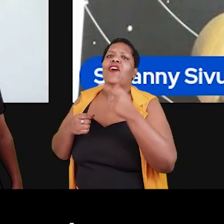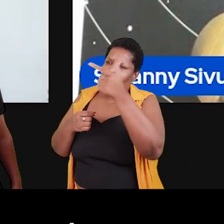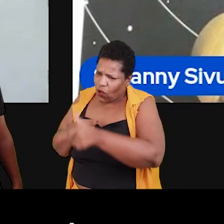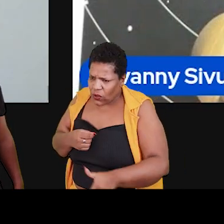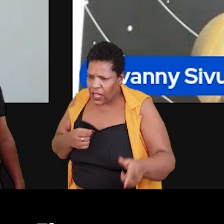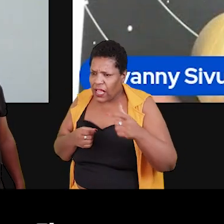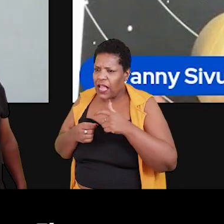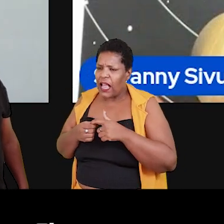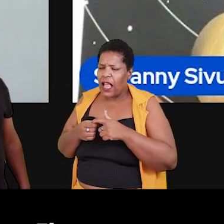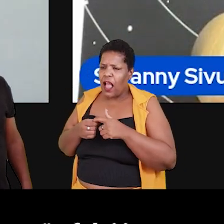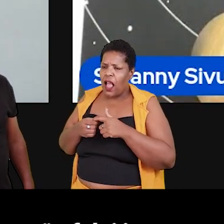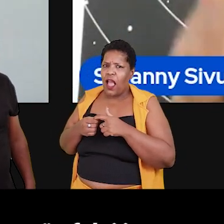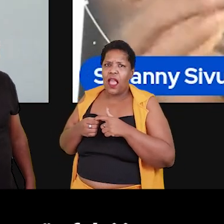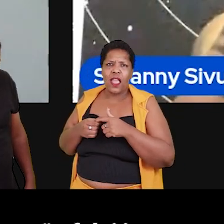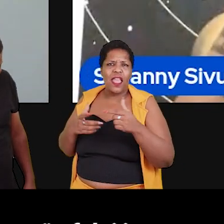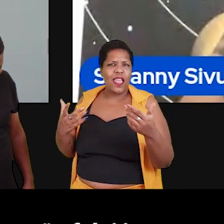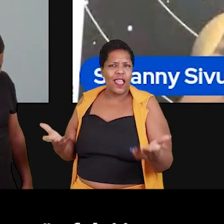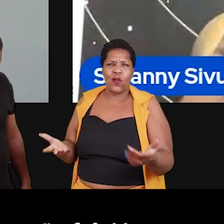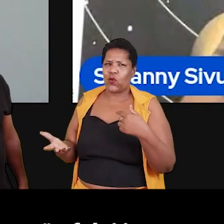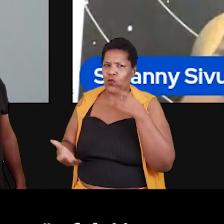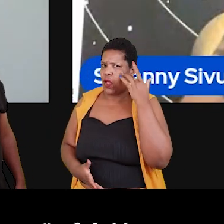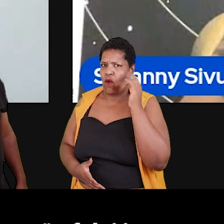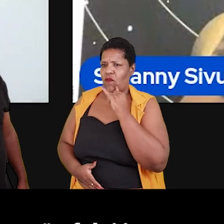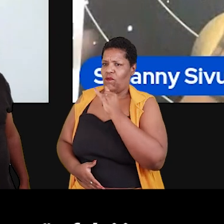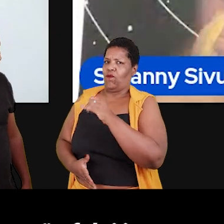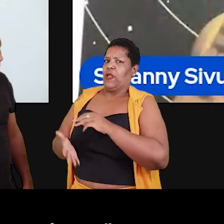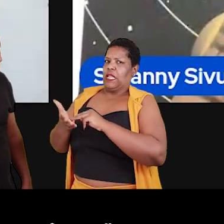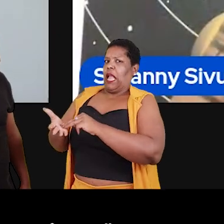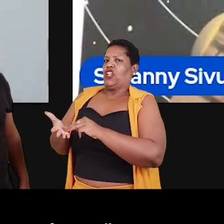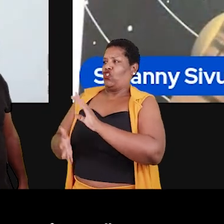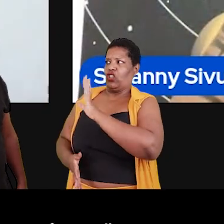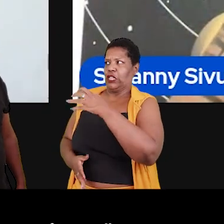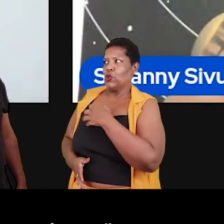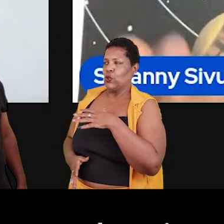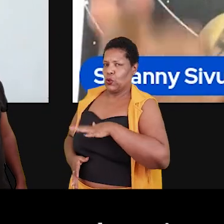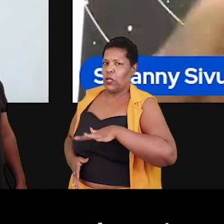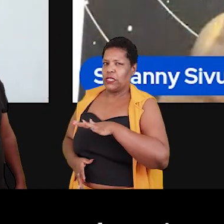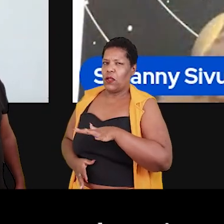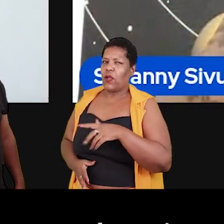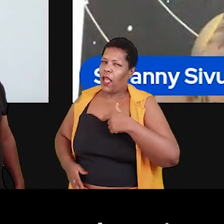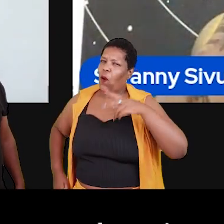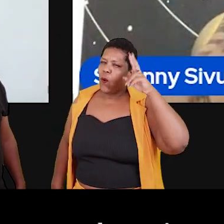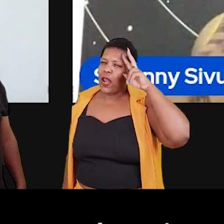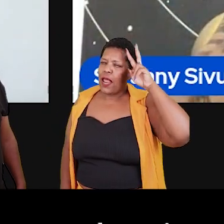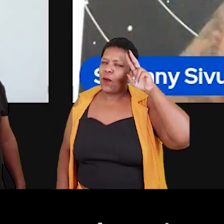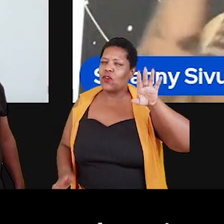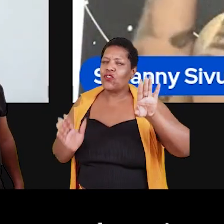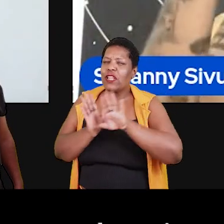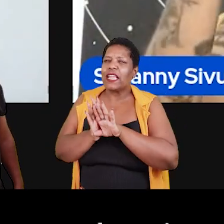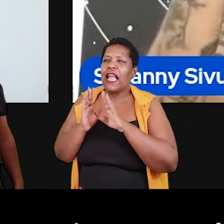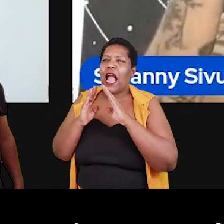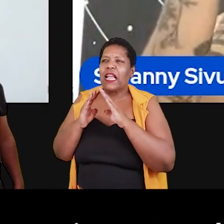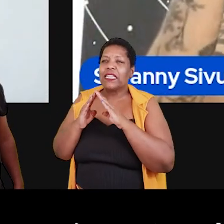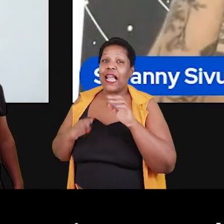É, ele nem. Eu acho que eu não falei isso pra ele, essa situação. E aí eu lembro que eu cheguei em casa, a Ana